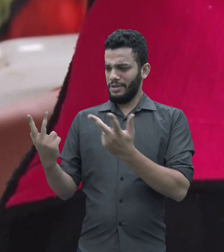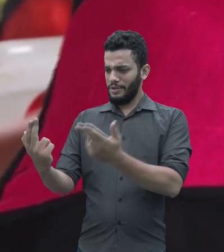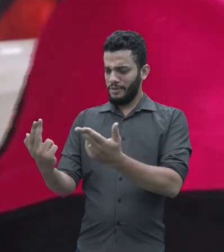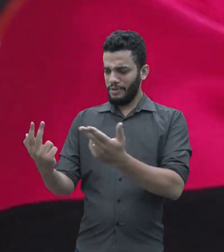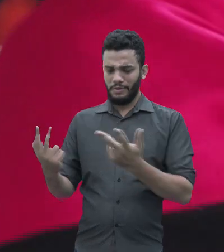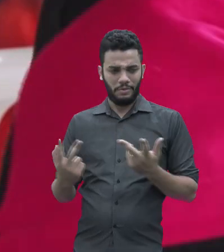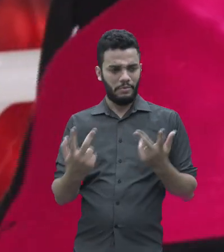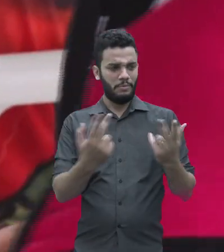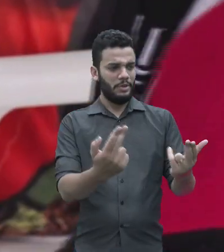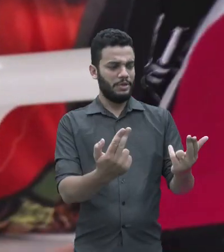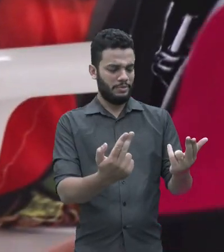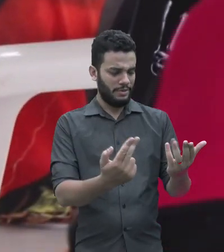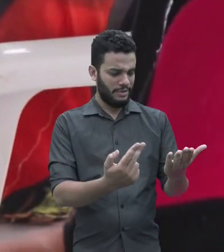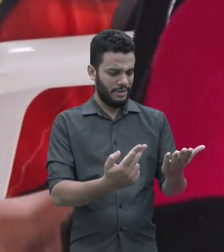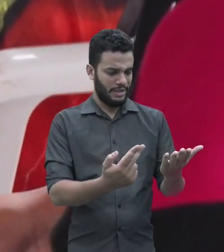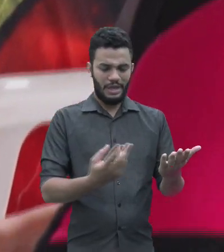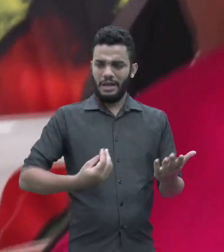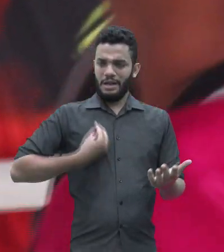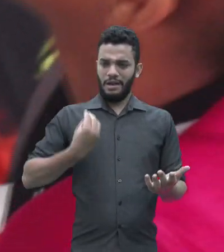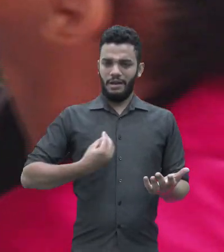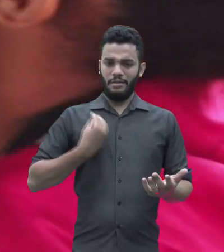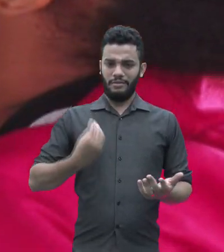é estéril e vazia de significado.